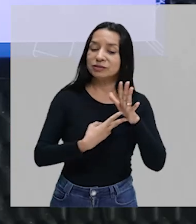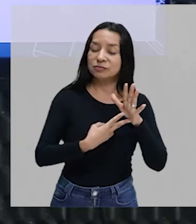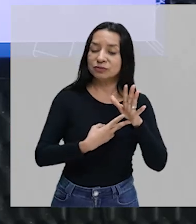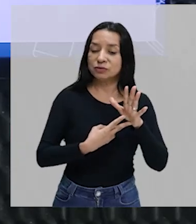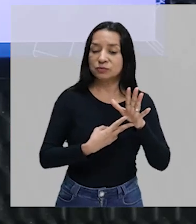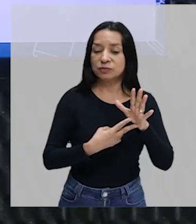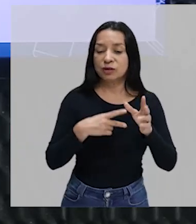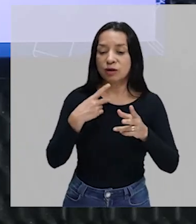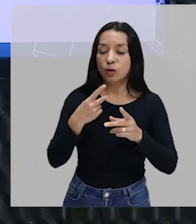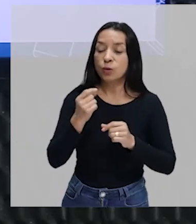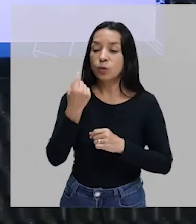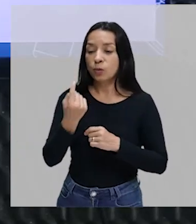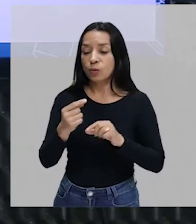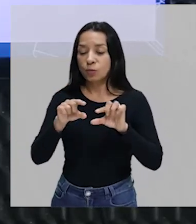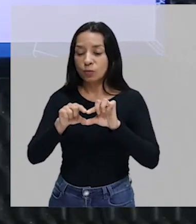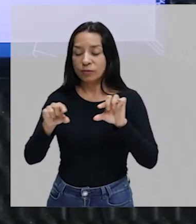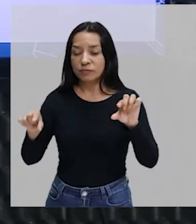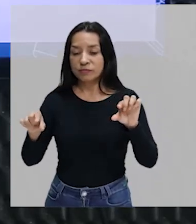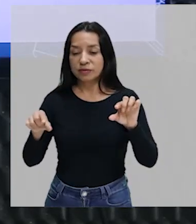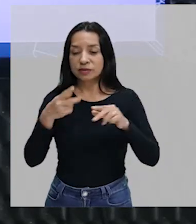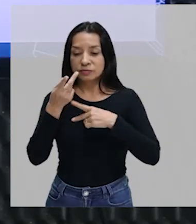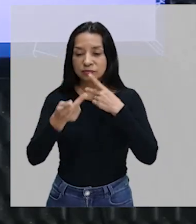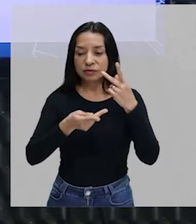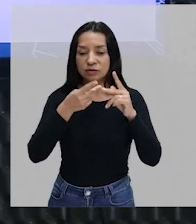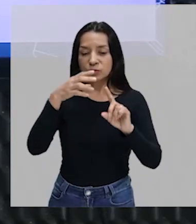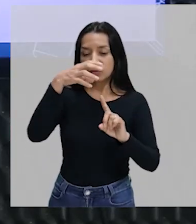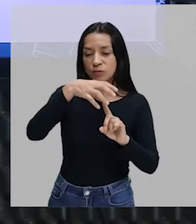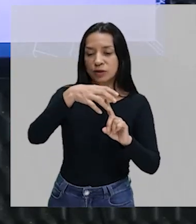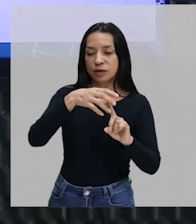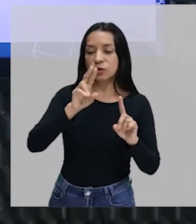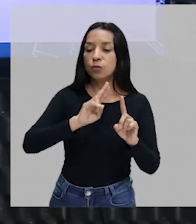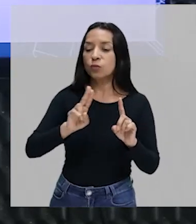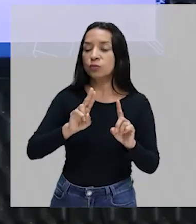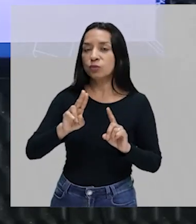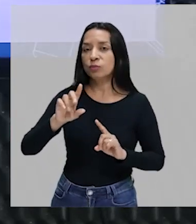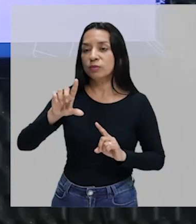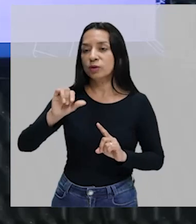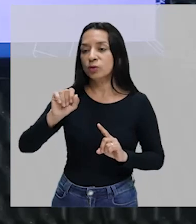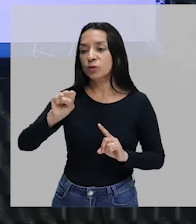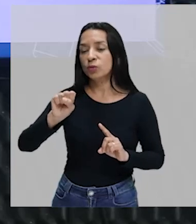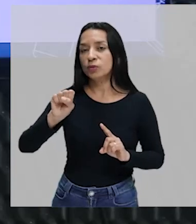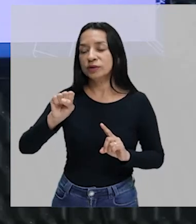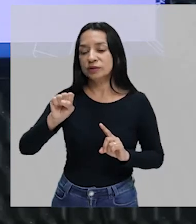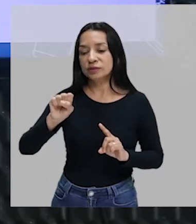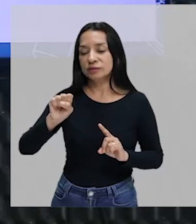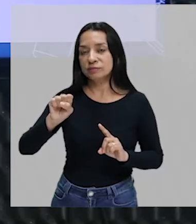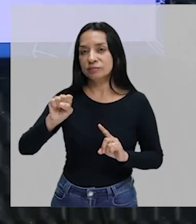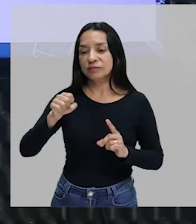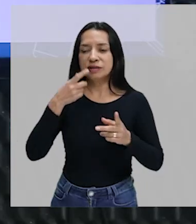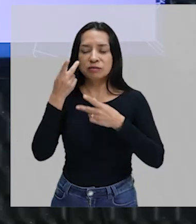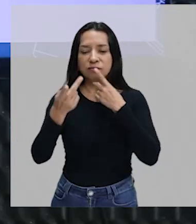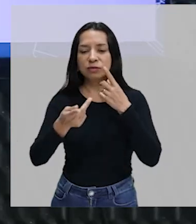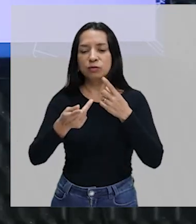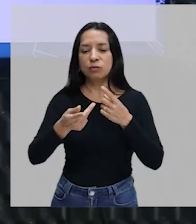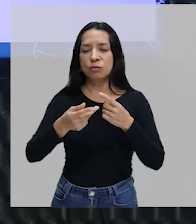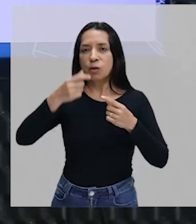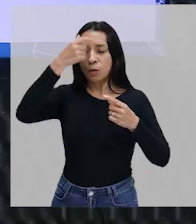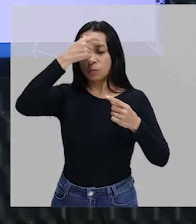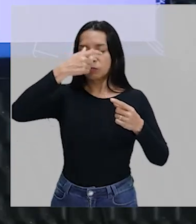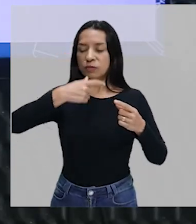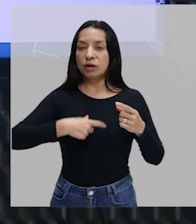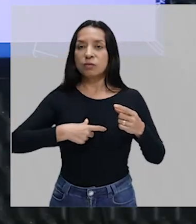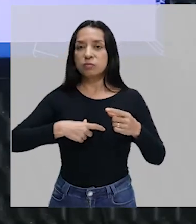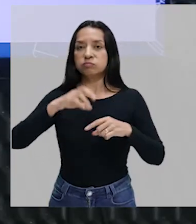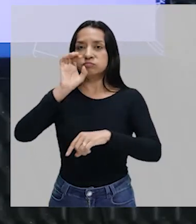rei chamado Luís XIV. E essa frase é: o Estado sou eu.